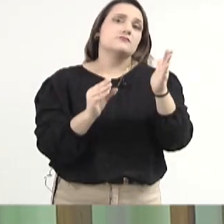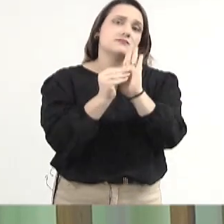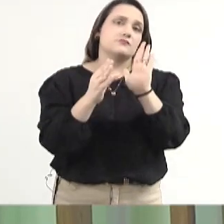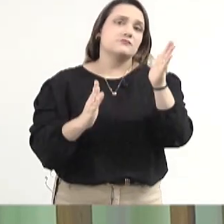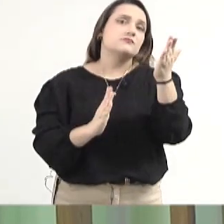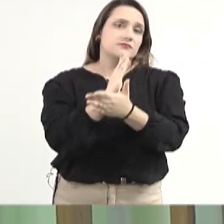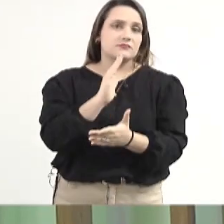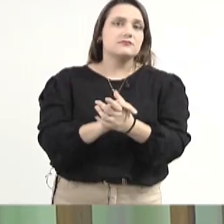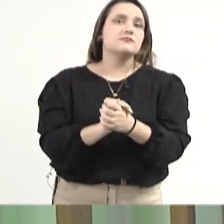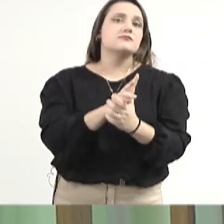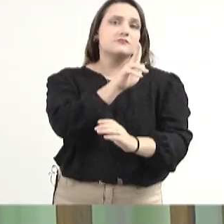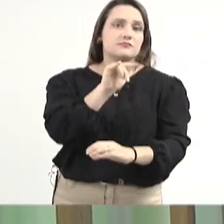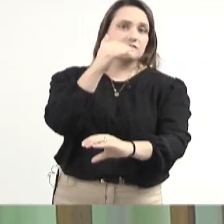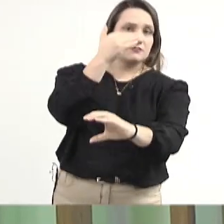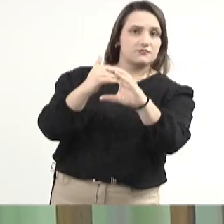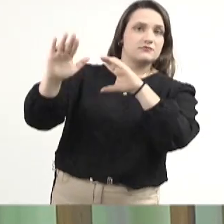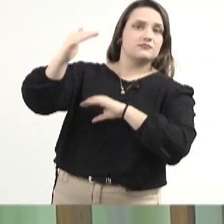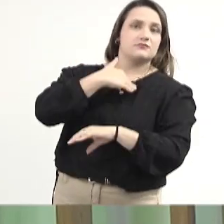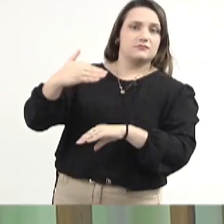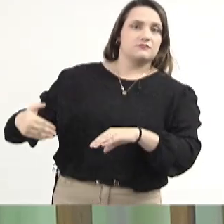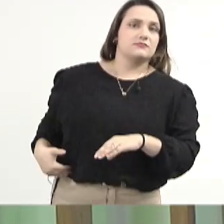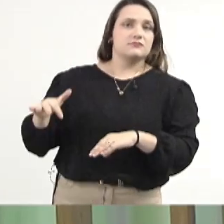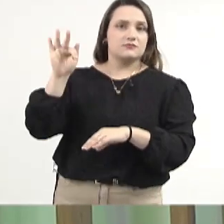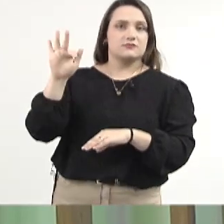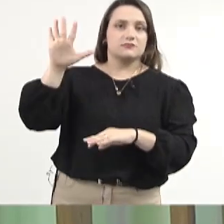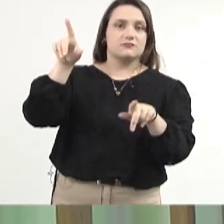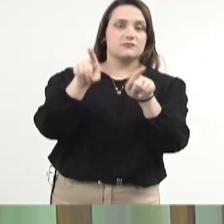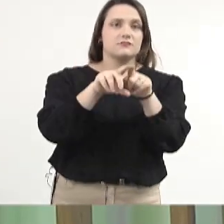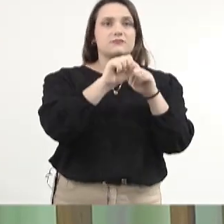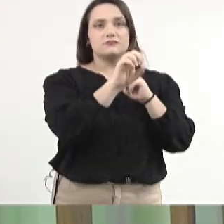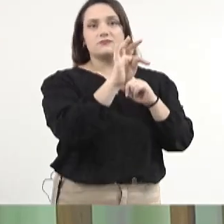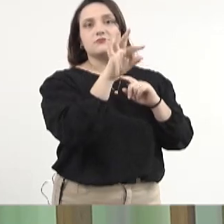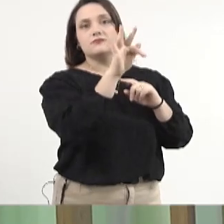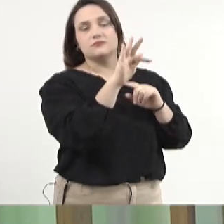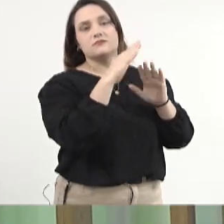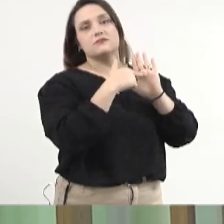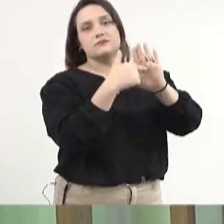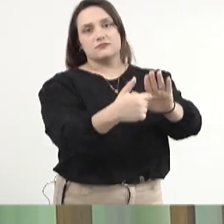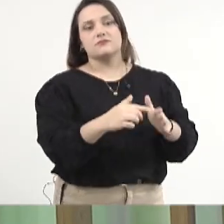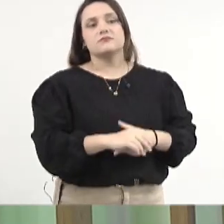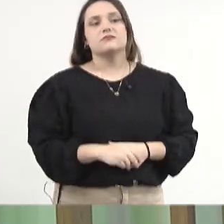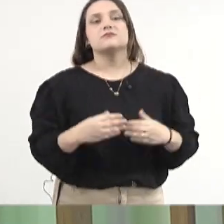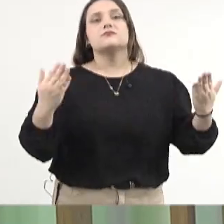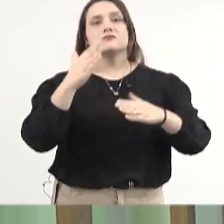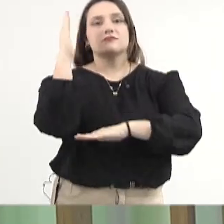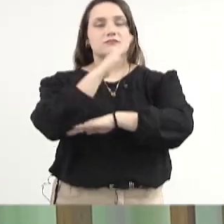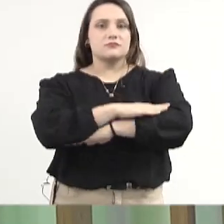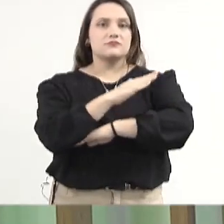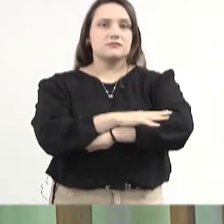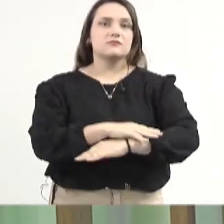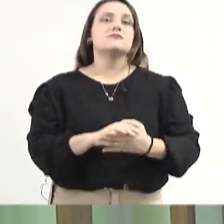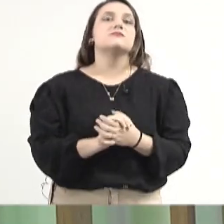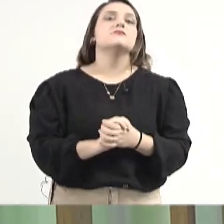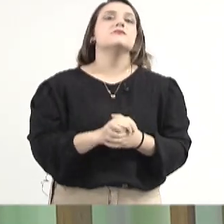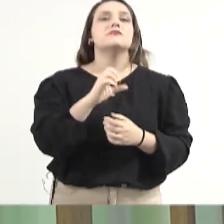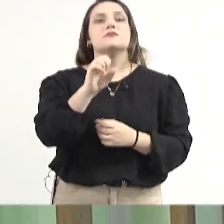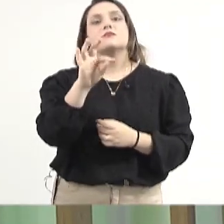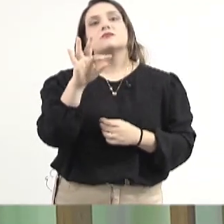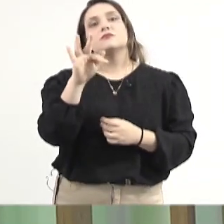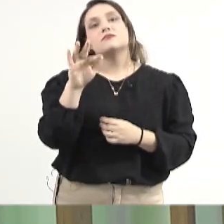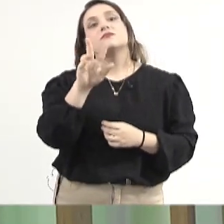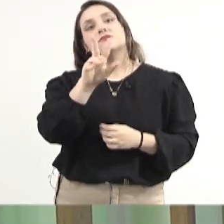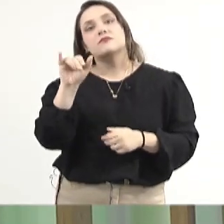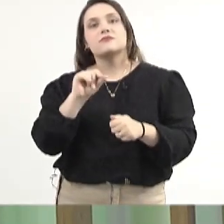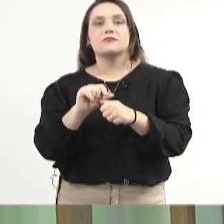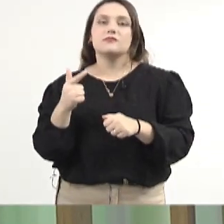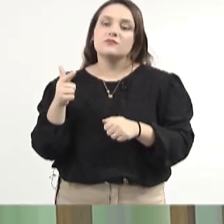aprovada, deve já ser encaminhada ao governo federal e ao Supremo Tribunal Federal, reforçando então que hoje, pela tarde, o Supremo Tribunal Federal deve promover mais uma rodada